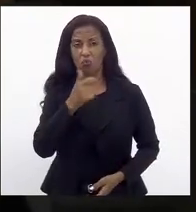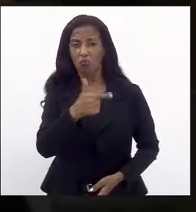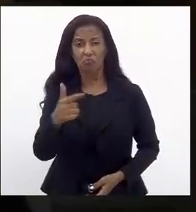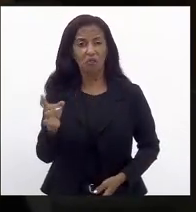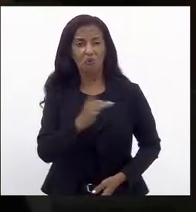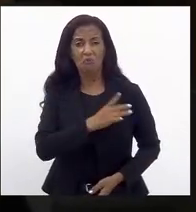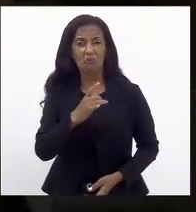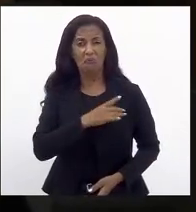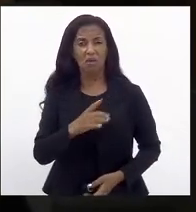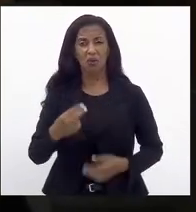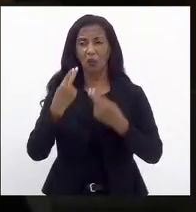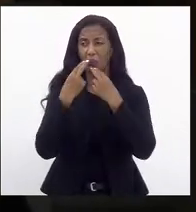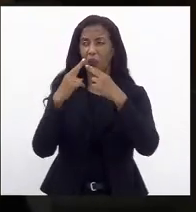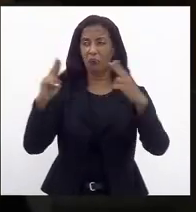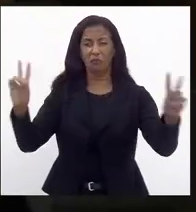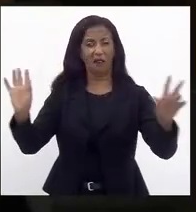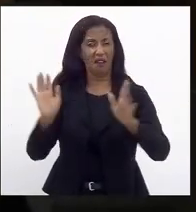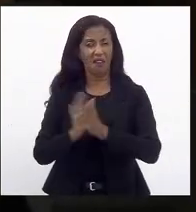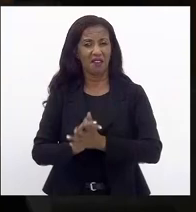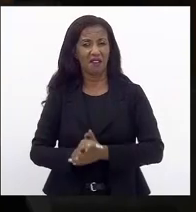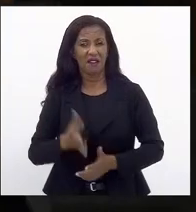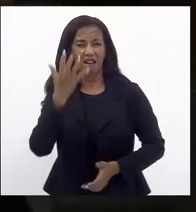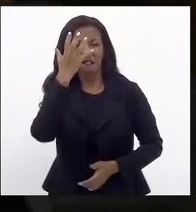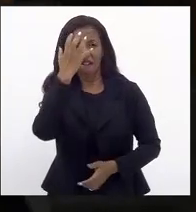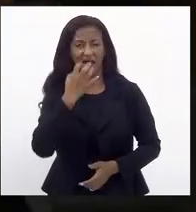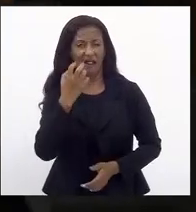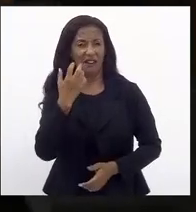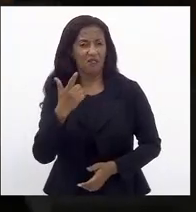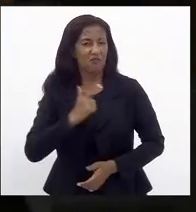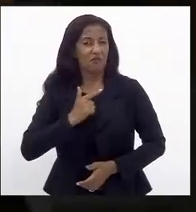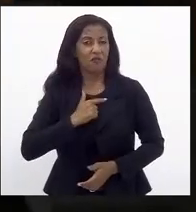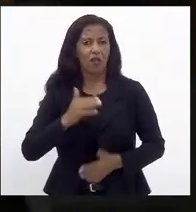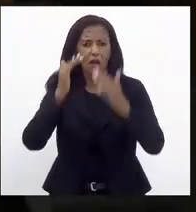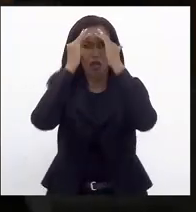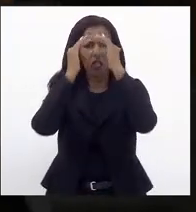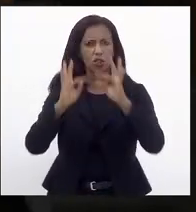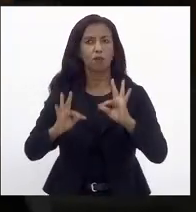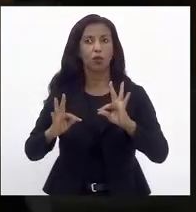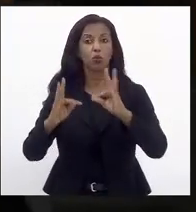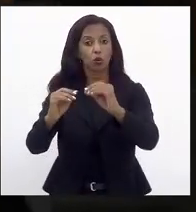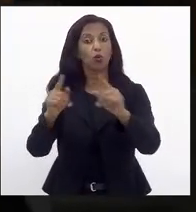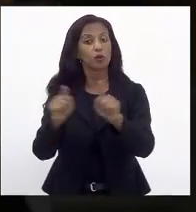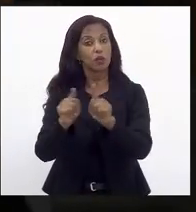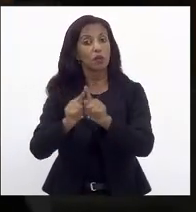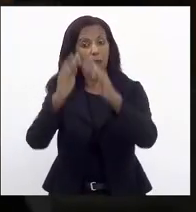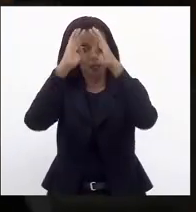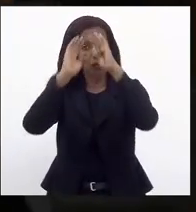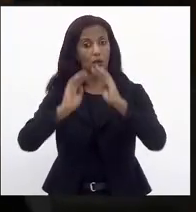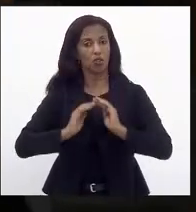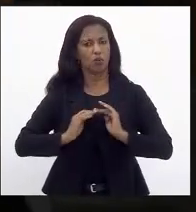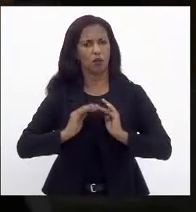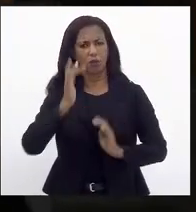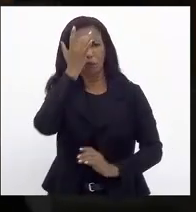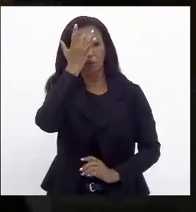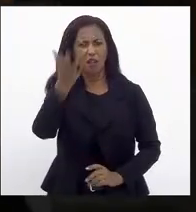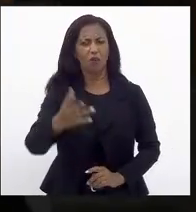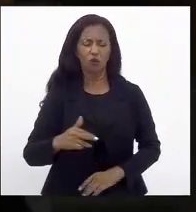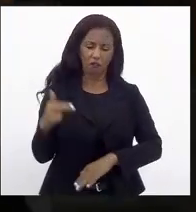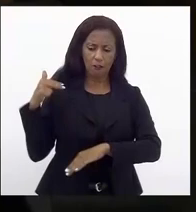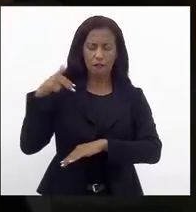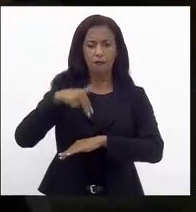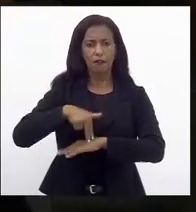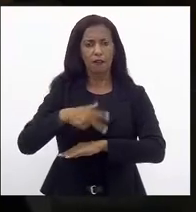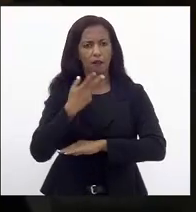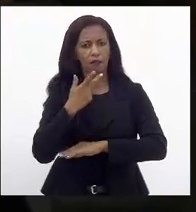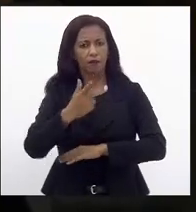vaia não tem medo de cara feia respeito todos todos e quero ser respeitado porque é muito fácil fazer o